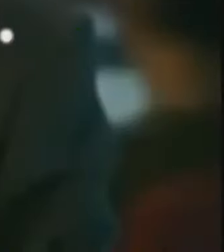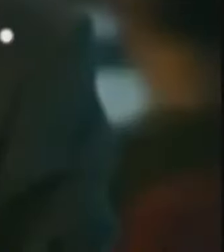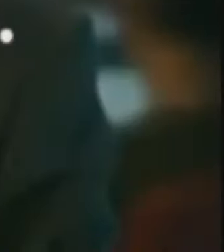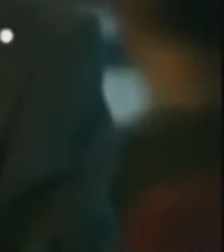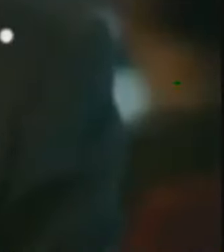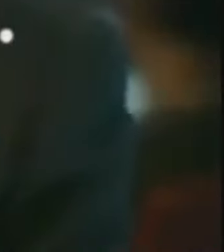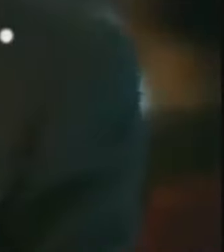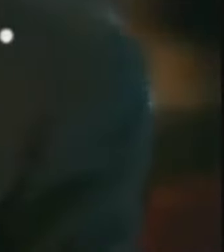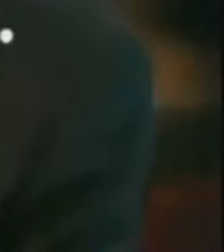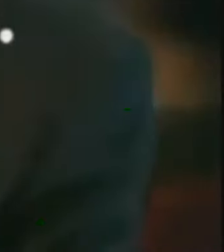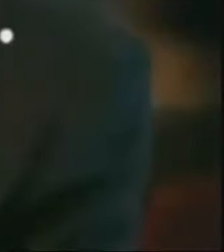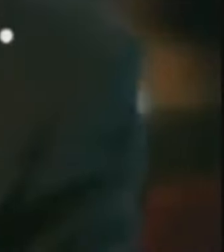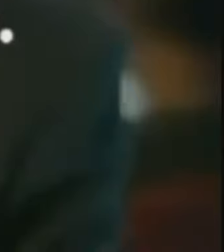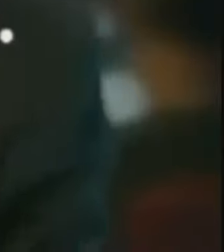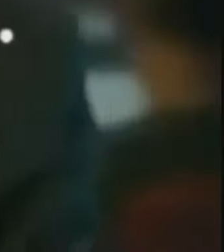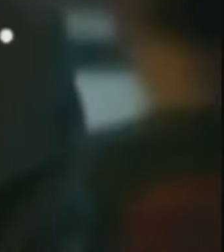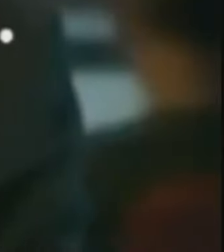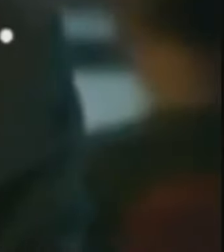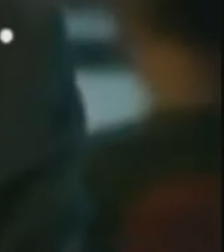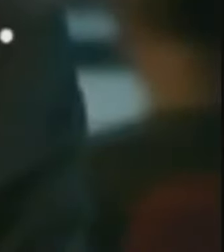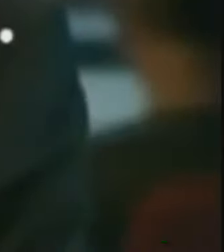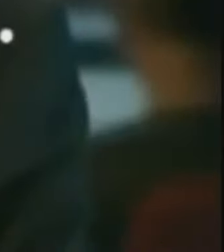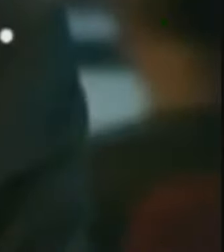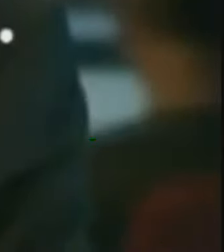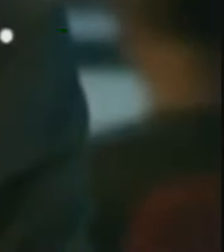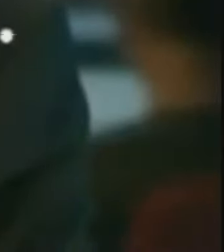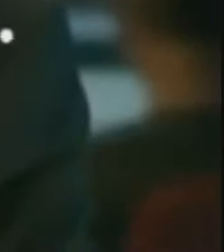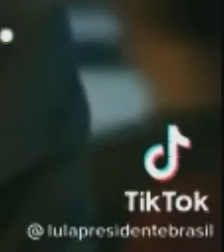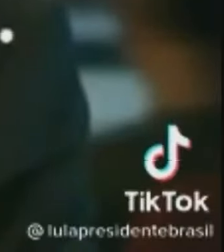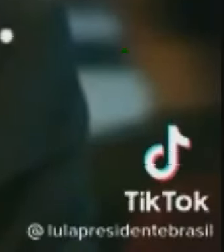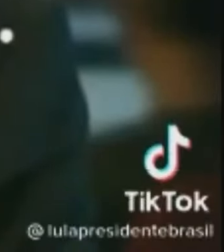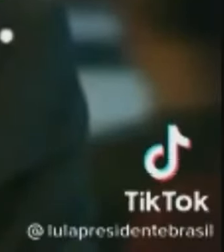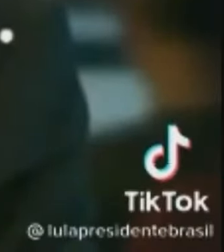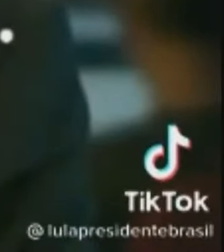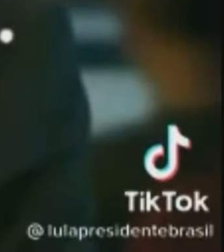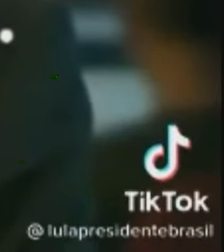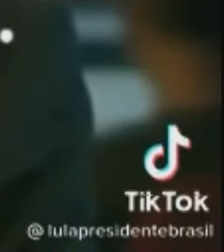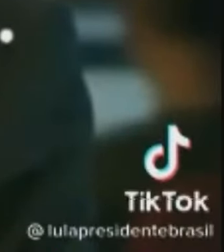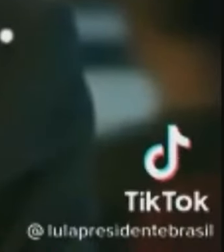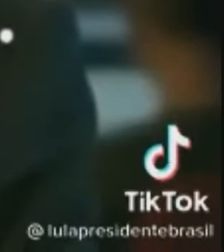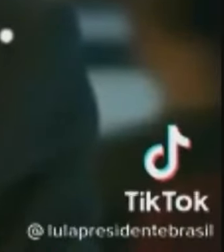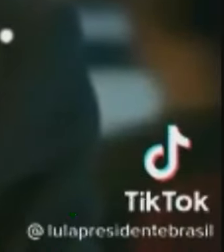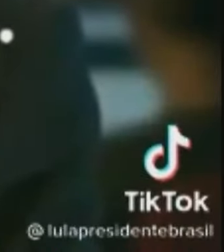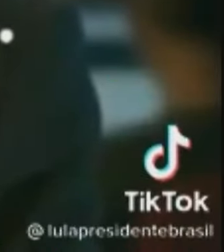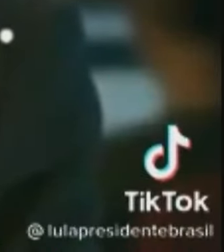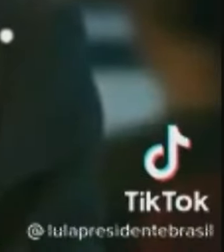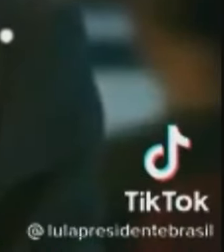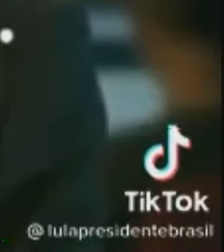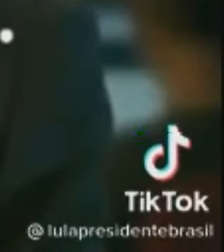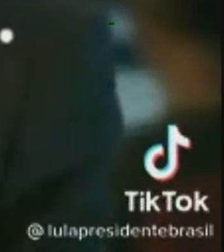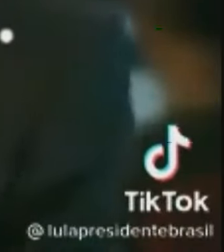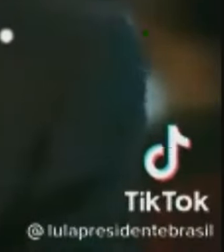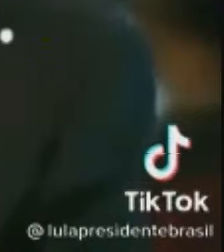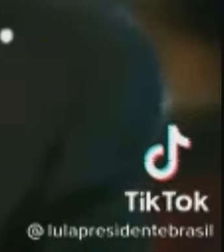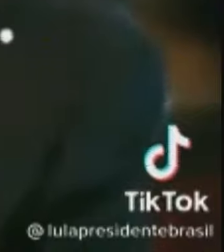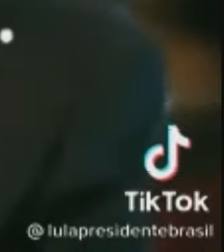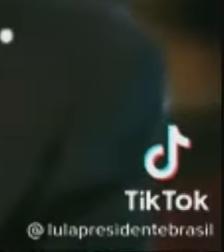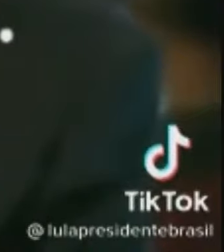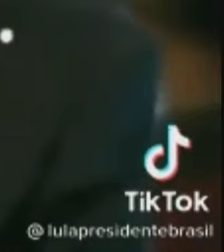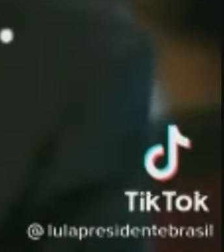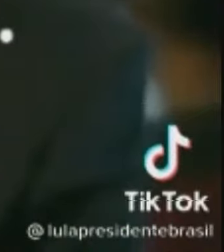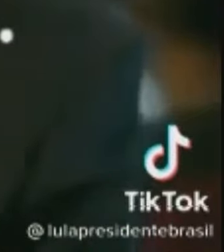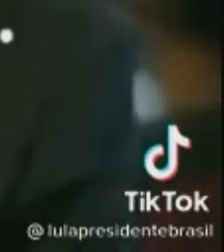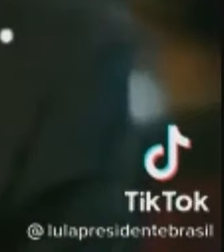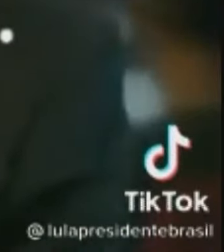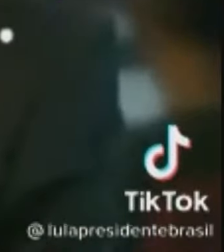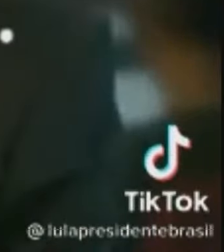E no mais, na economia brasileira não há como uma eleição depois da outra. Por exemplo, no segundo turno de 2002, nós